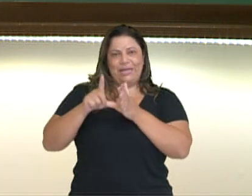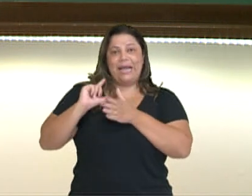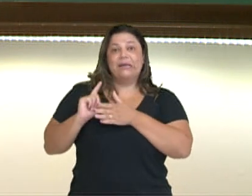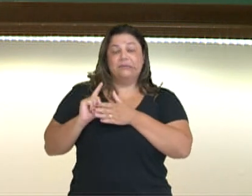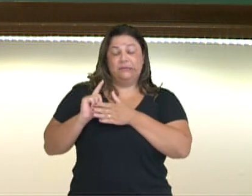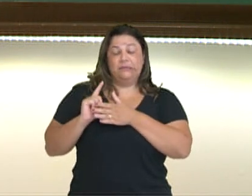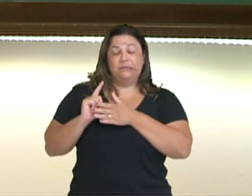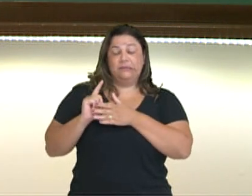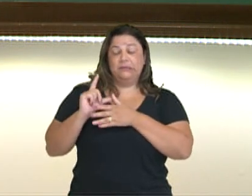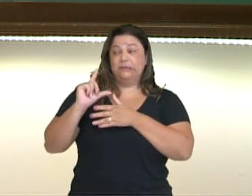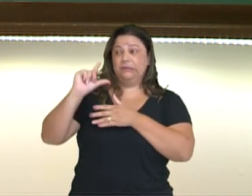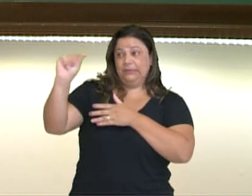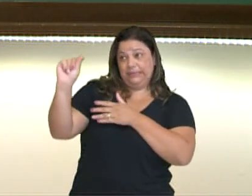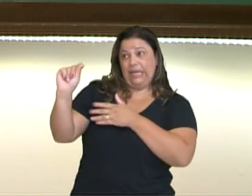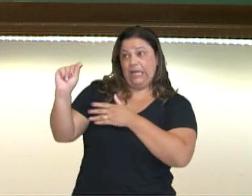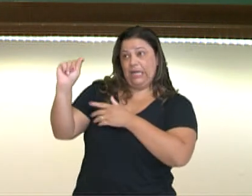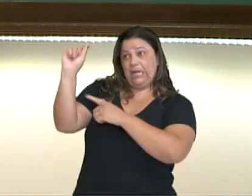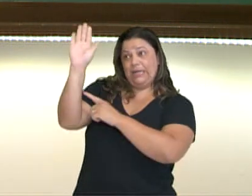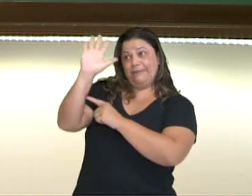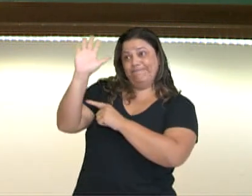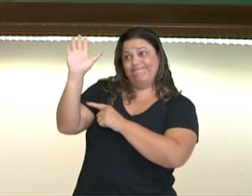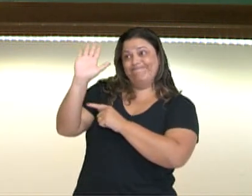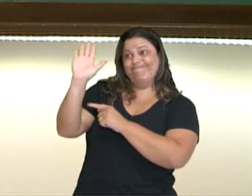sair, ainda fez assim com a mão.